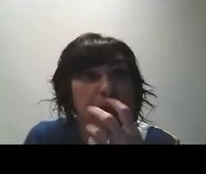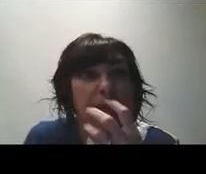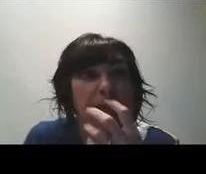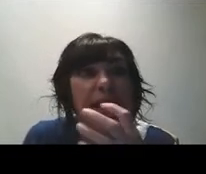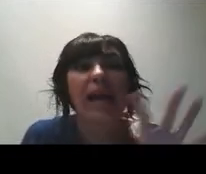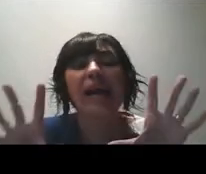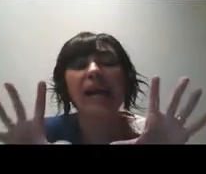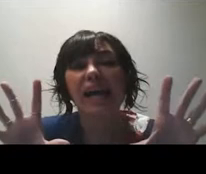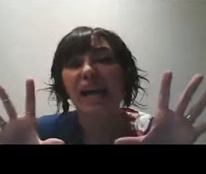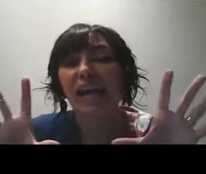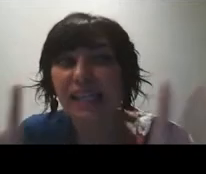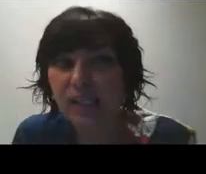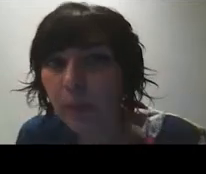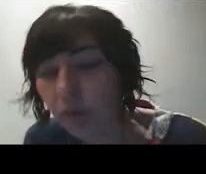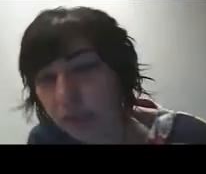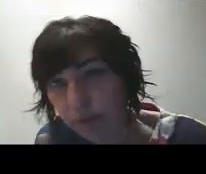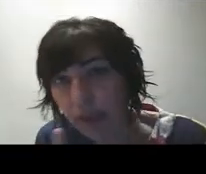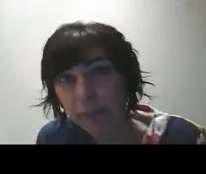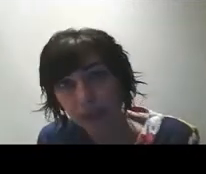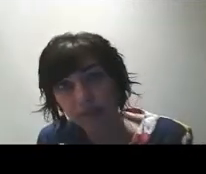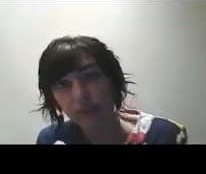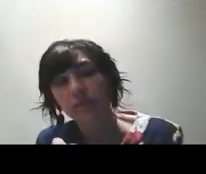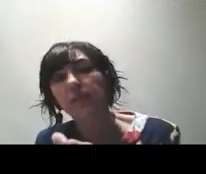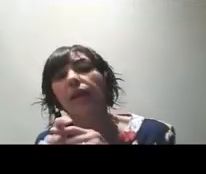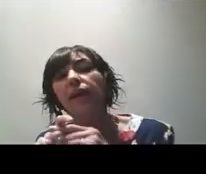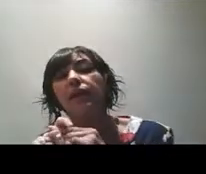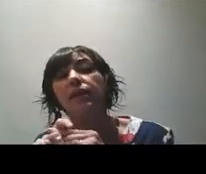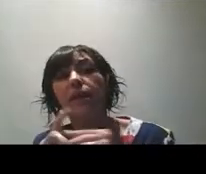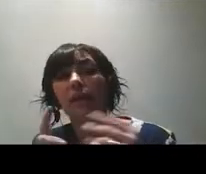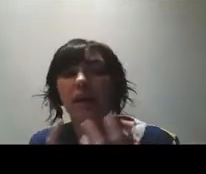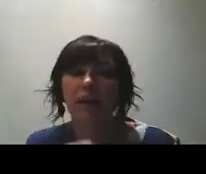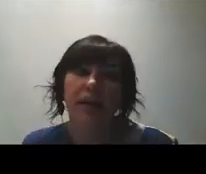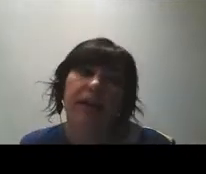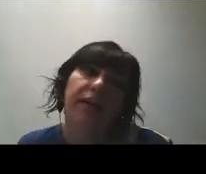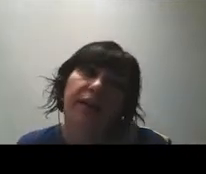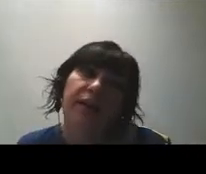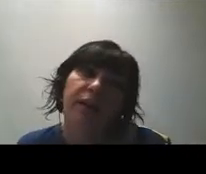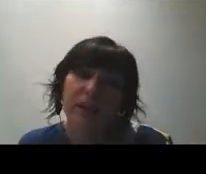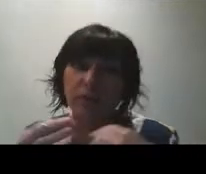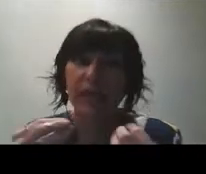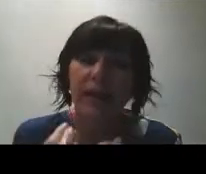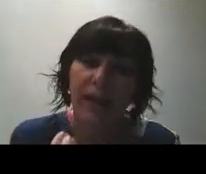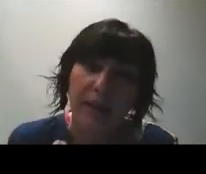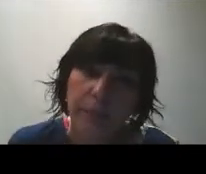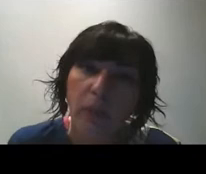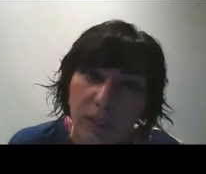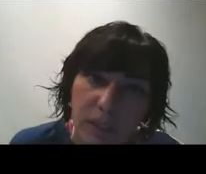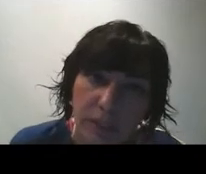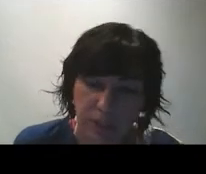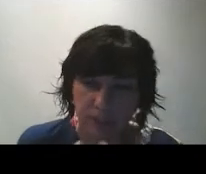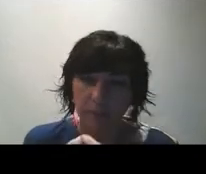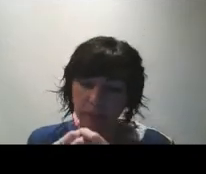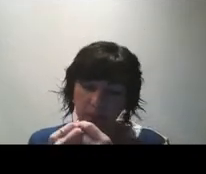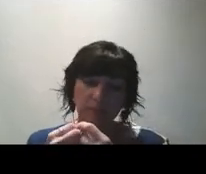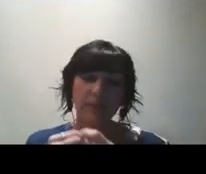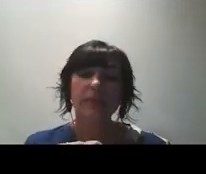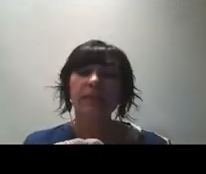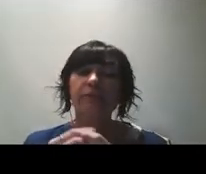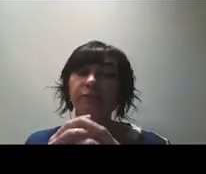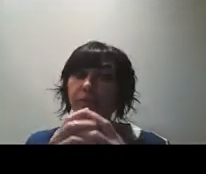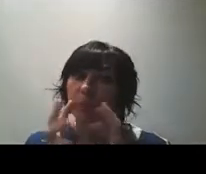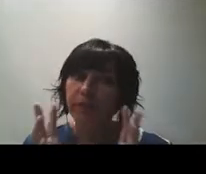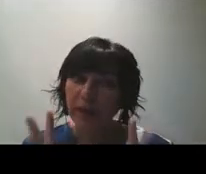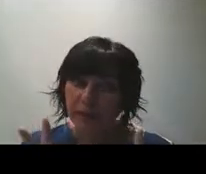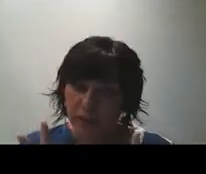certo essa uma outra ferramenta é que eu acho que é importante também